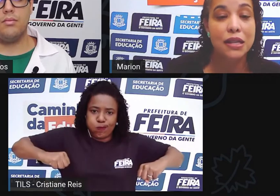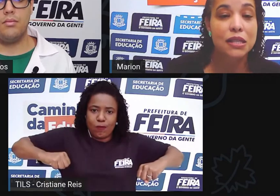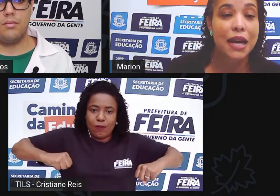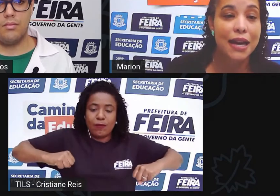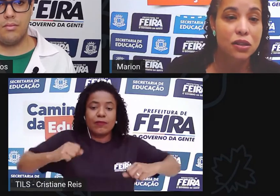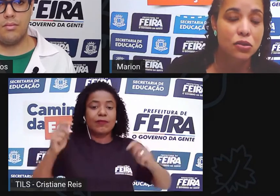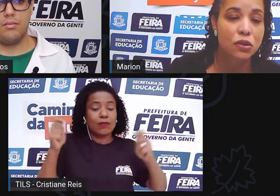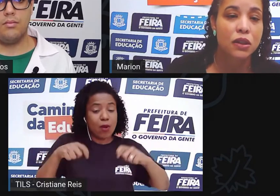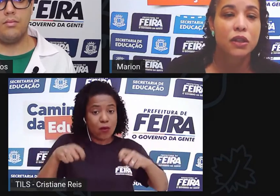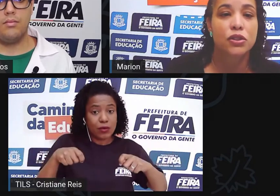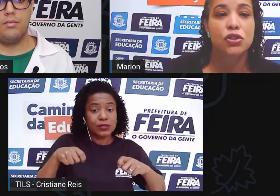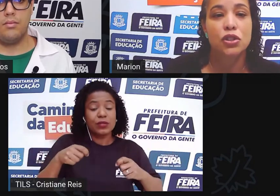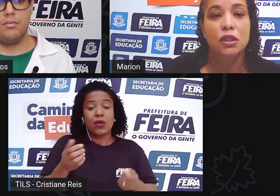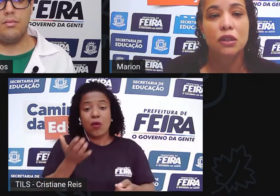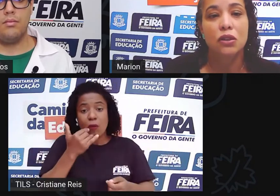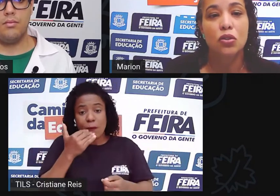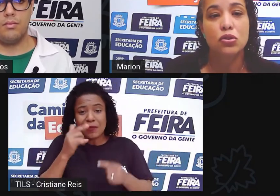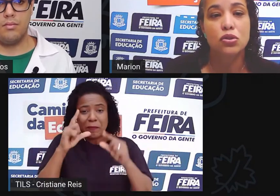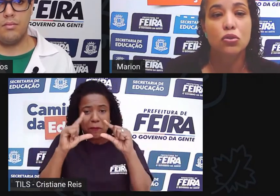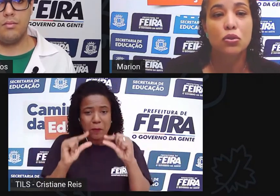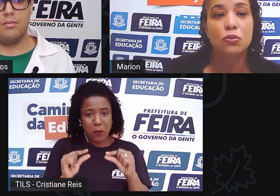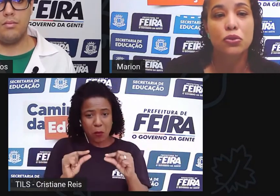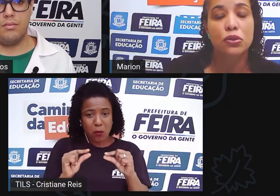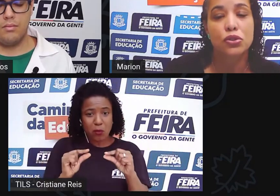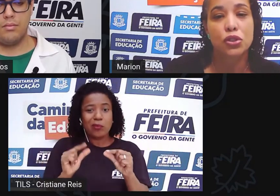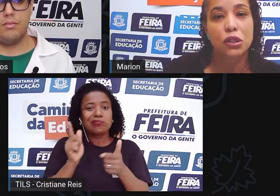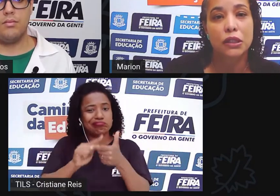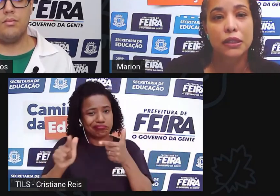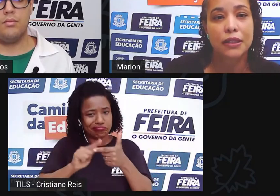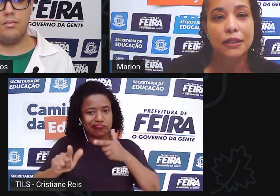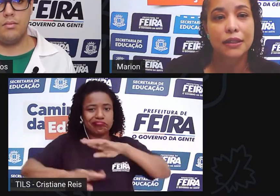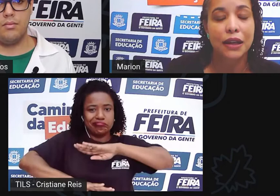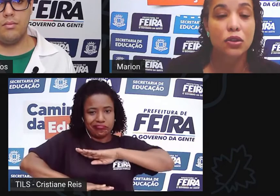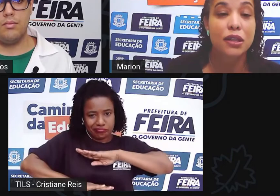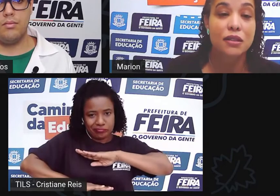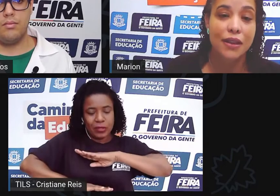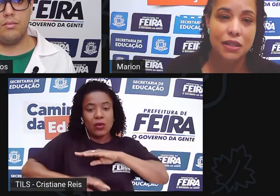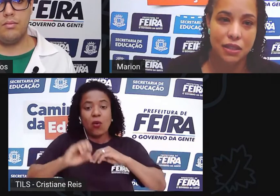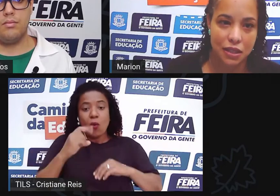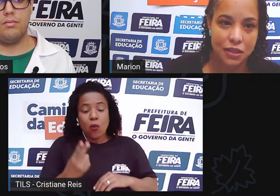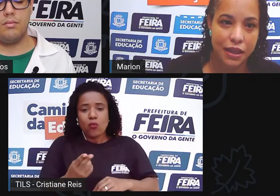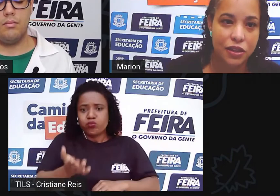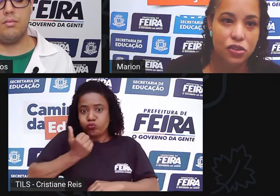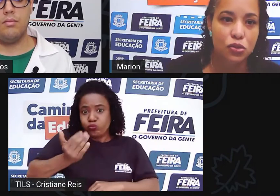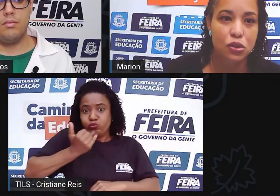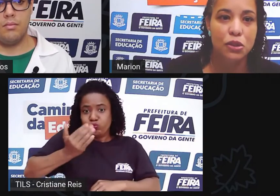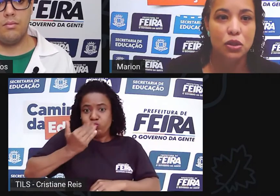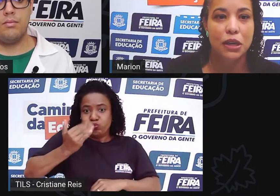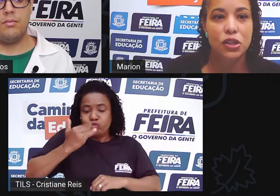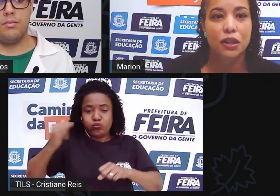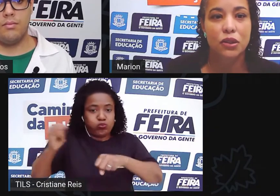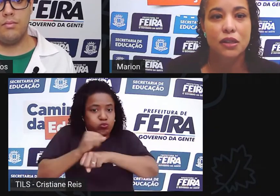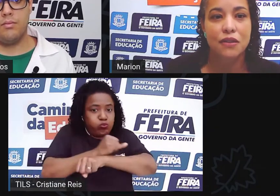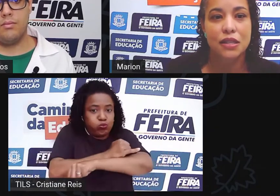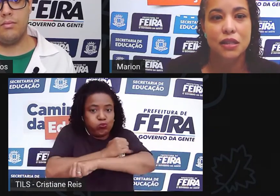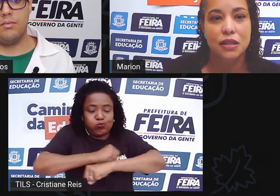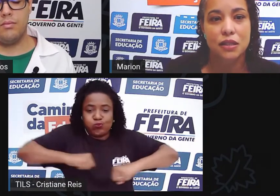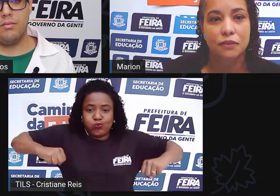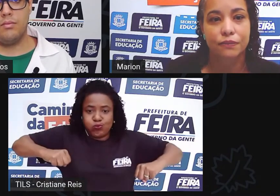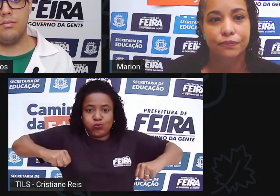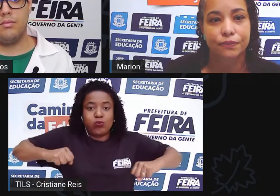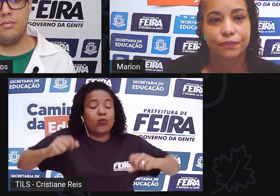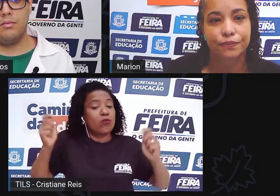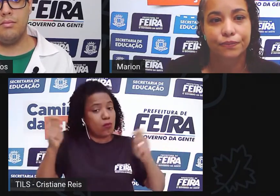pelo excesso de consumo de calorias vazias, né, que a gente costuma chamar de calorias